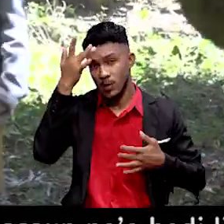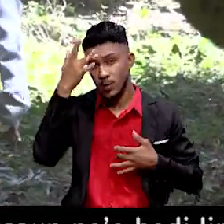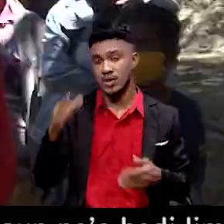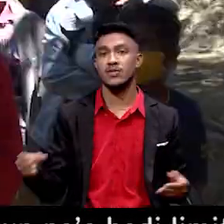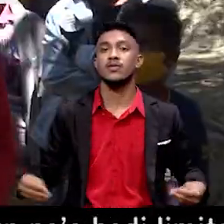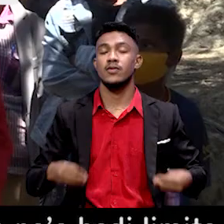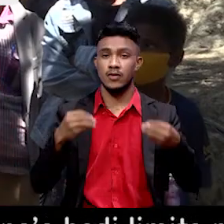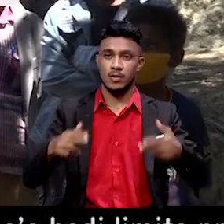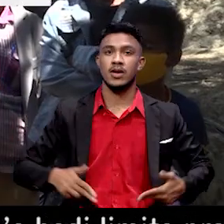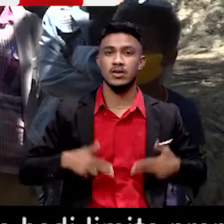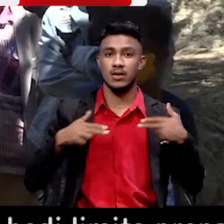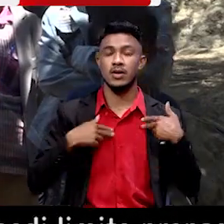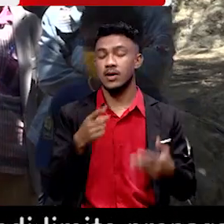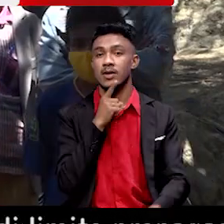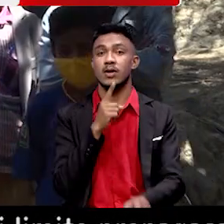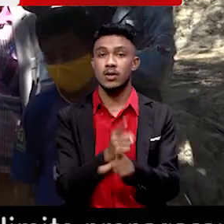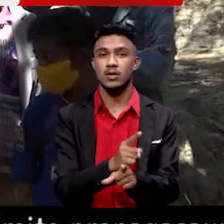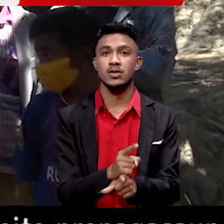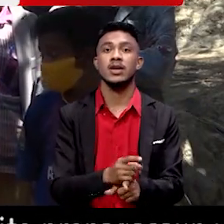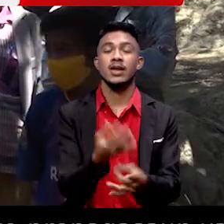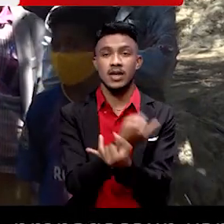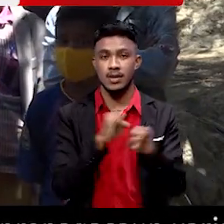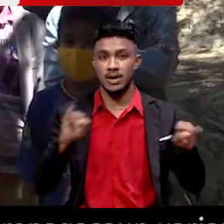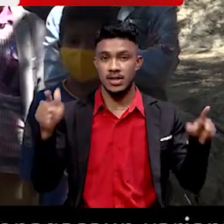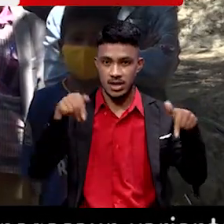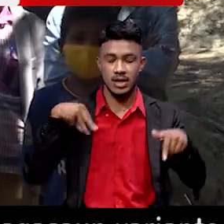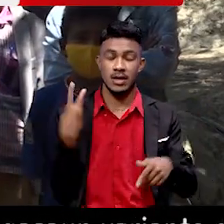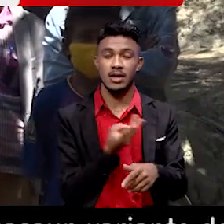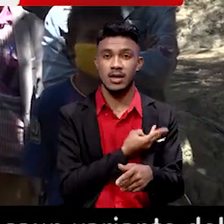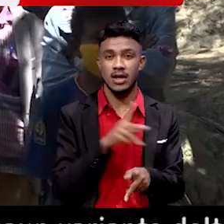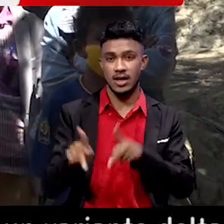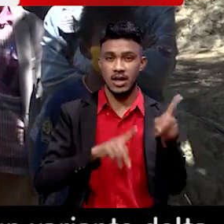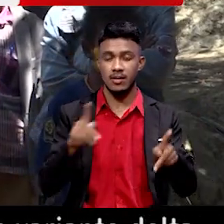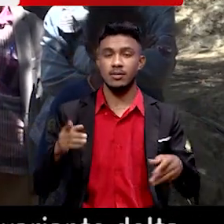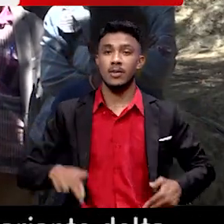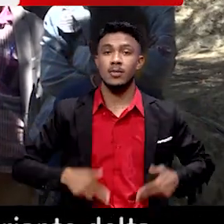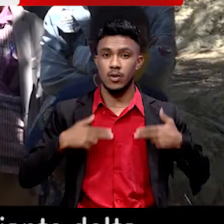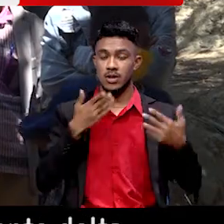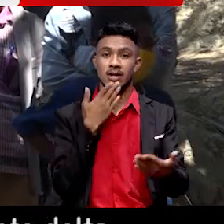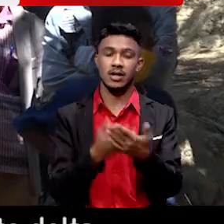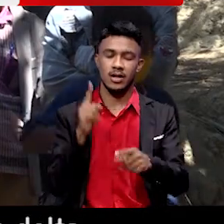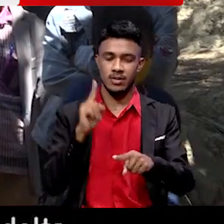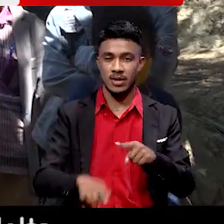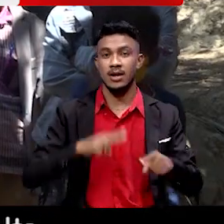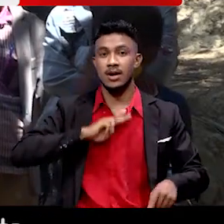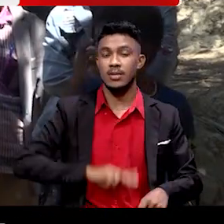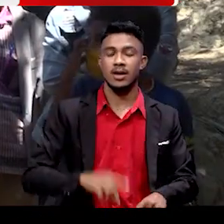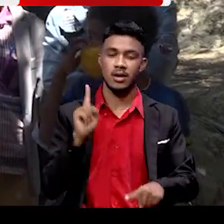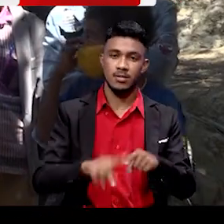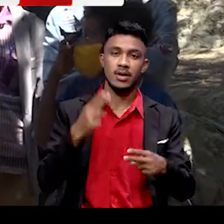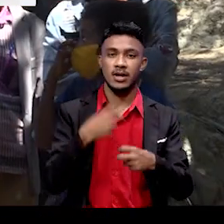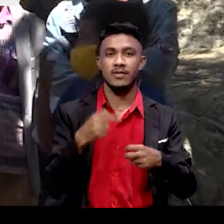saudi. Tirlos, e a era independência, e tem o povo tem que morrer de aqui. Labele amala, labele tirus na fati, labele tirus na